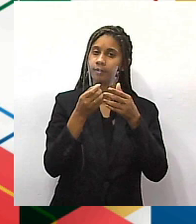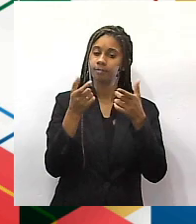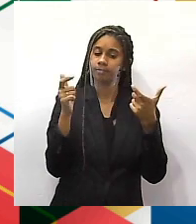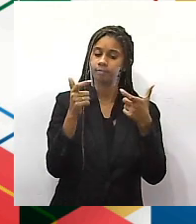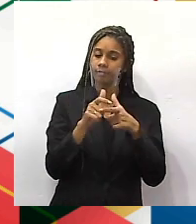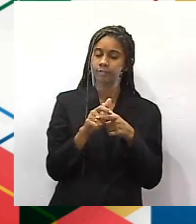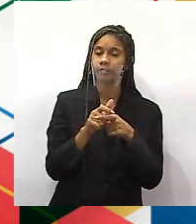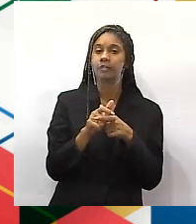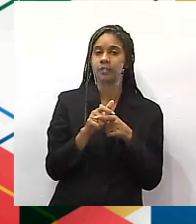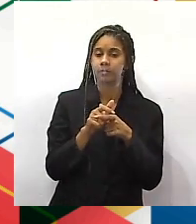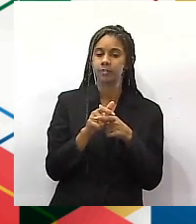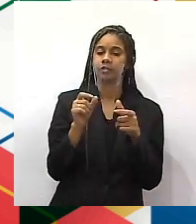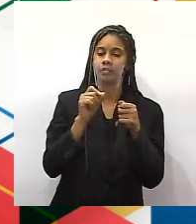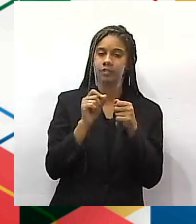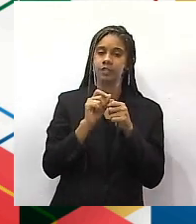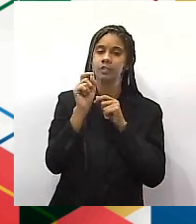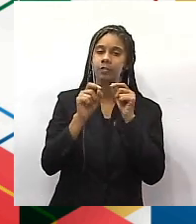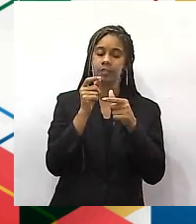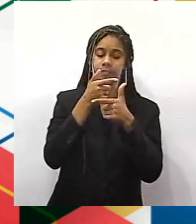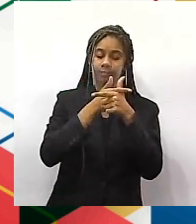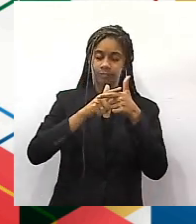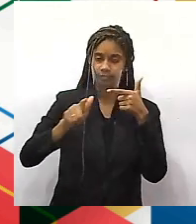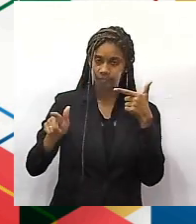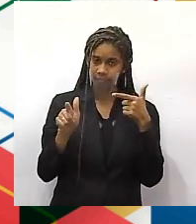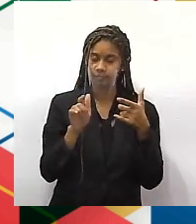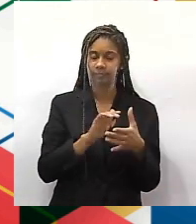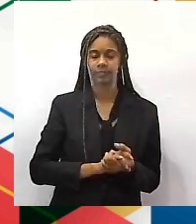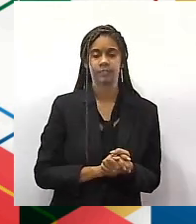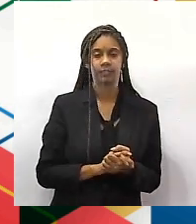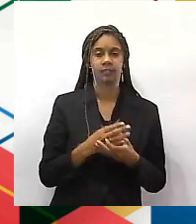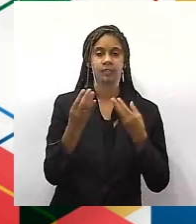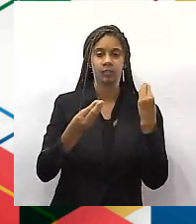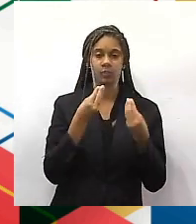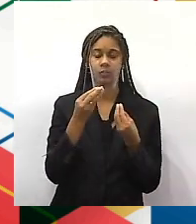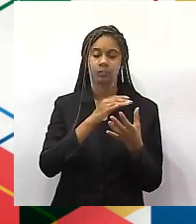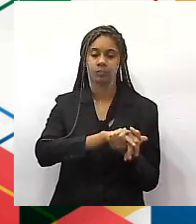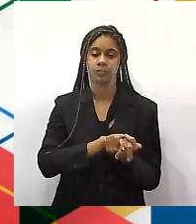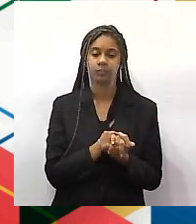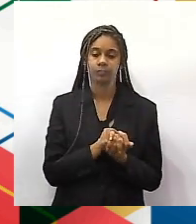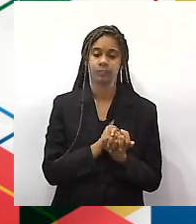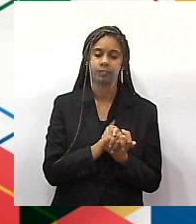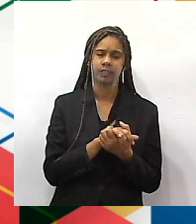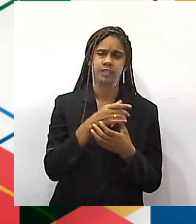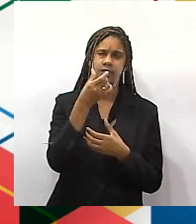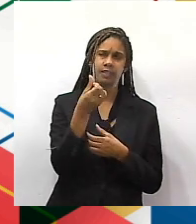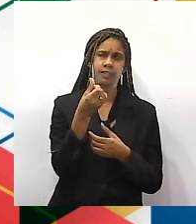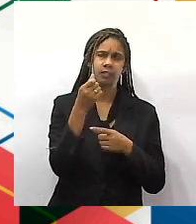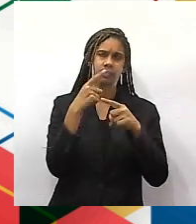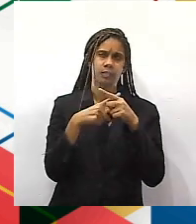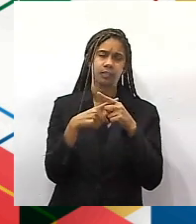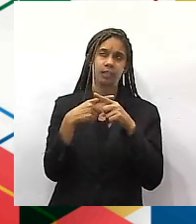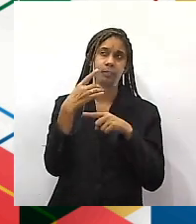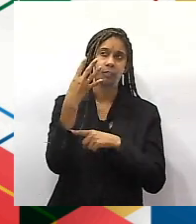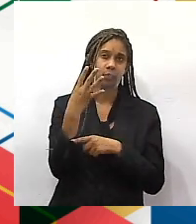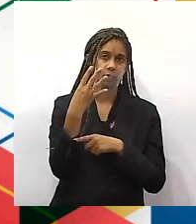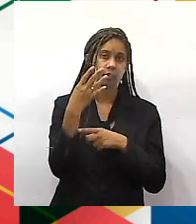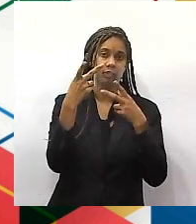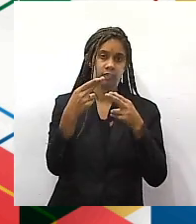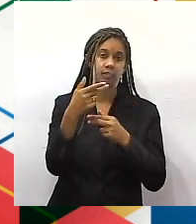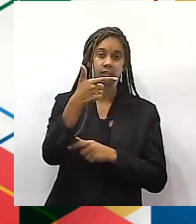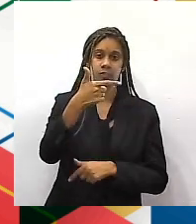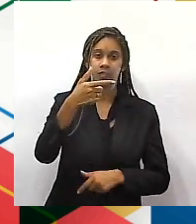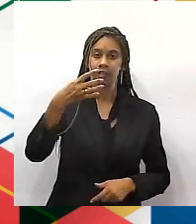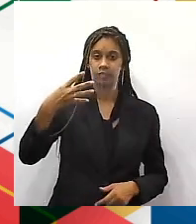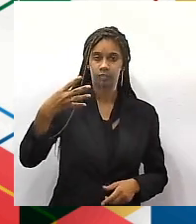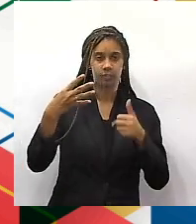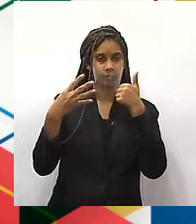multiplico, para diminuir eu divido, utilizando o mesmo número. Por quanto é que eu multipliquei o 6 ali para dar 24? Por 4. Então, eu tenho que pegar o 30 e